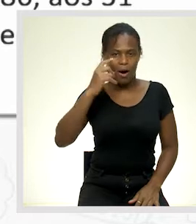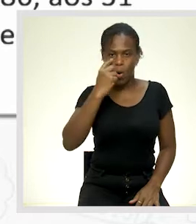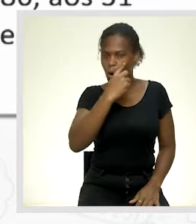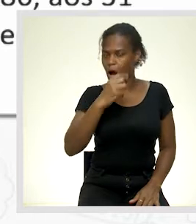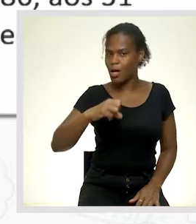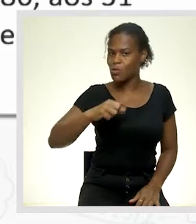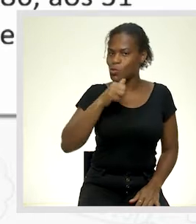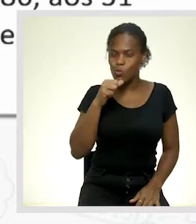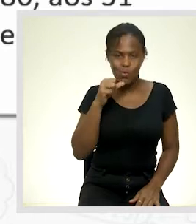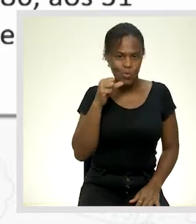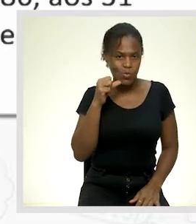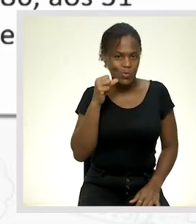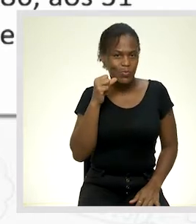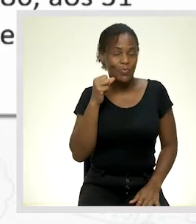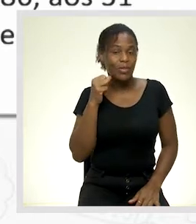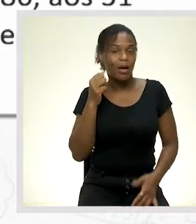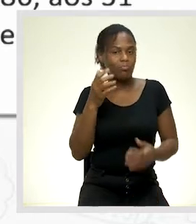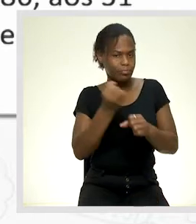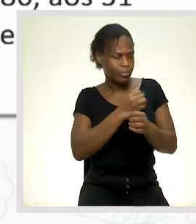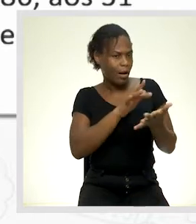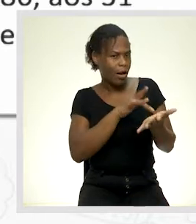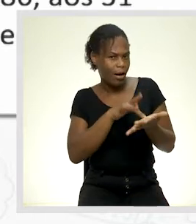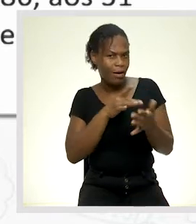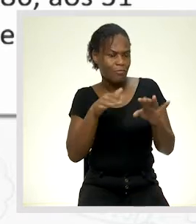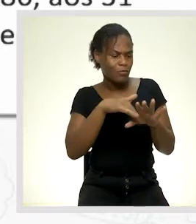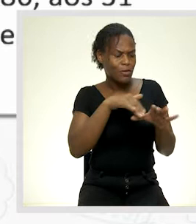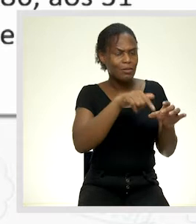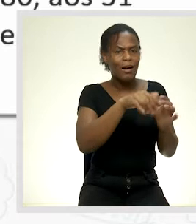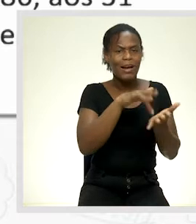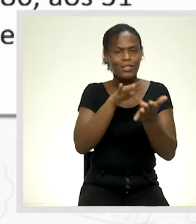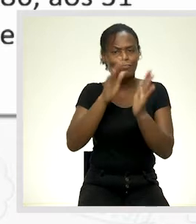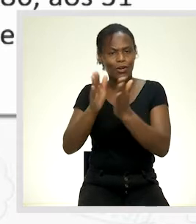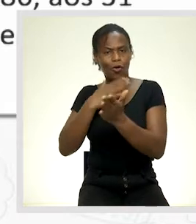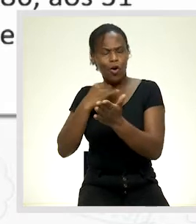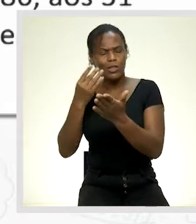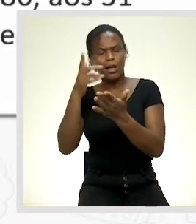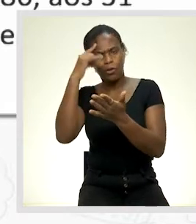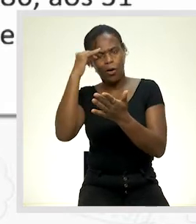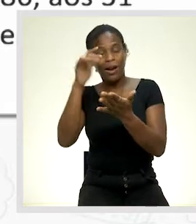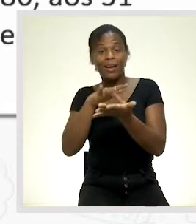olhos azuis. Literato, frequentava as livrarias